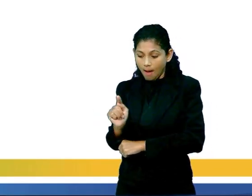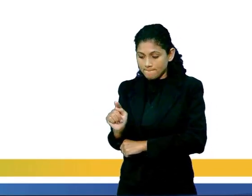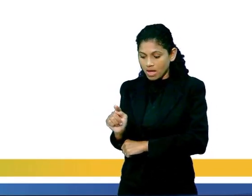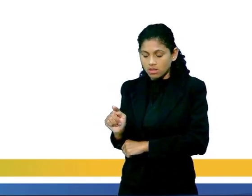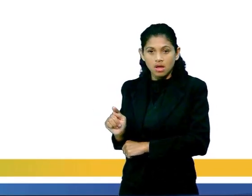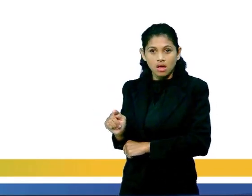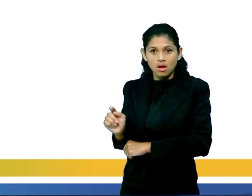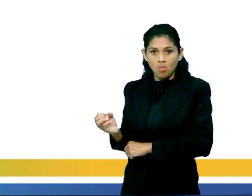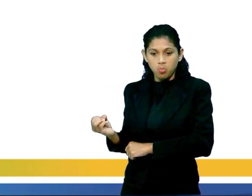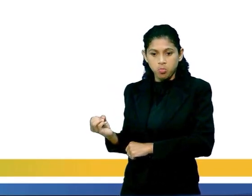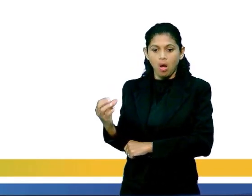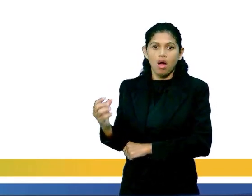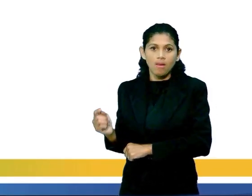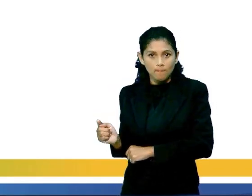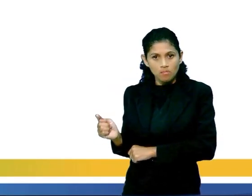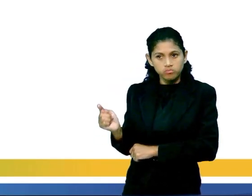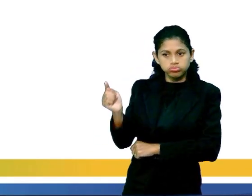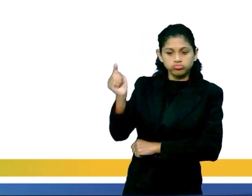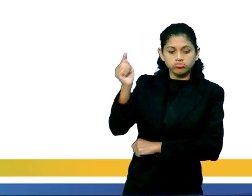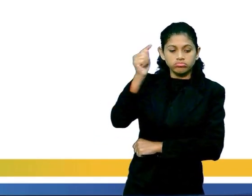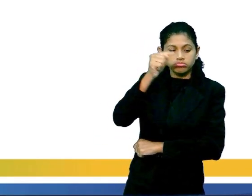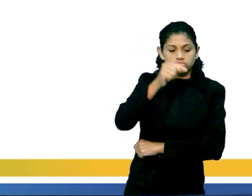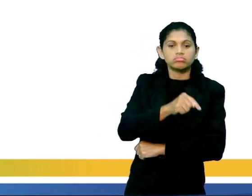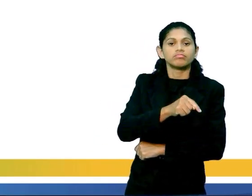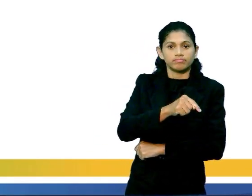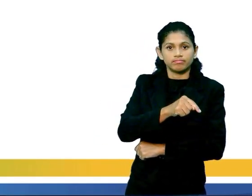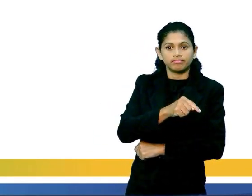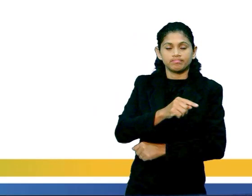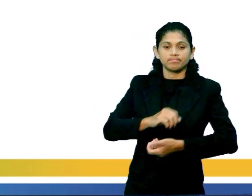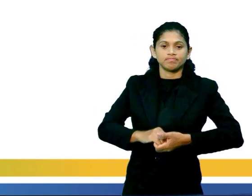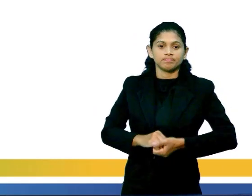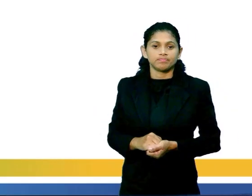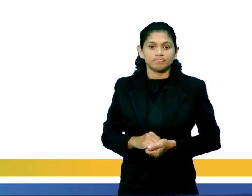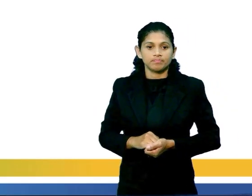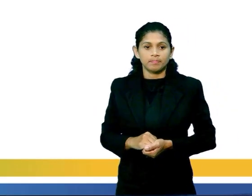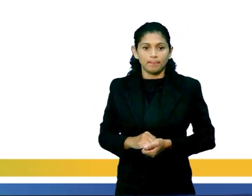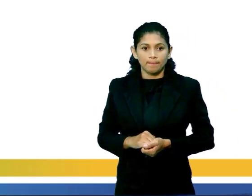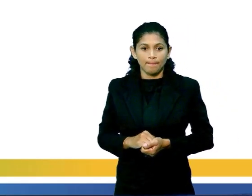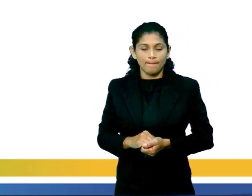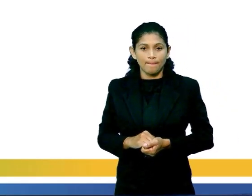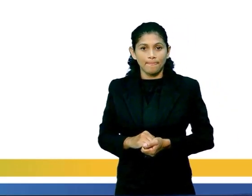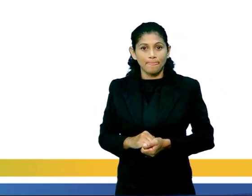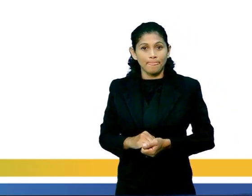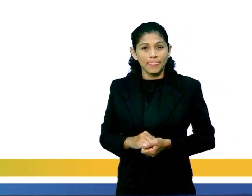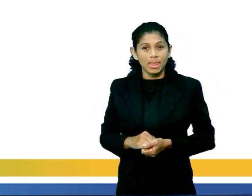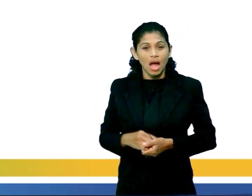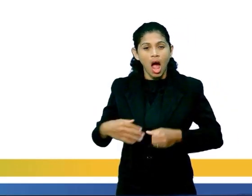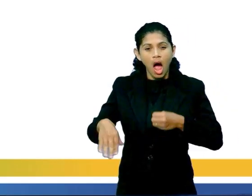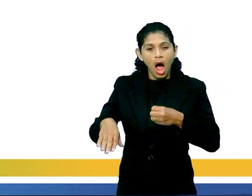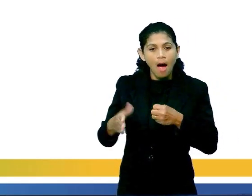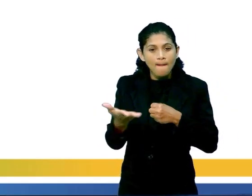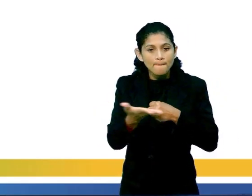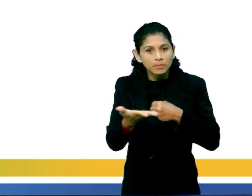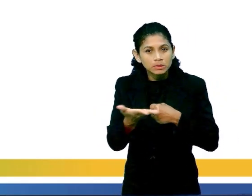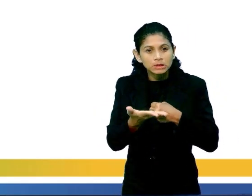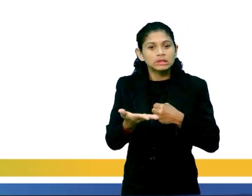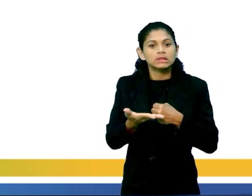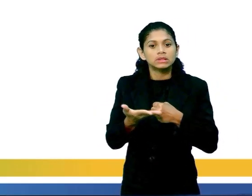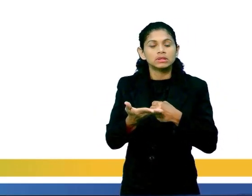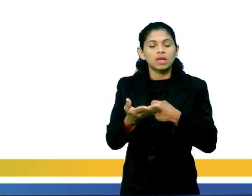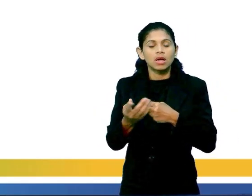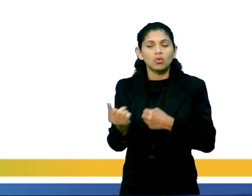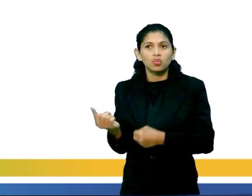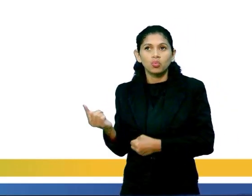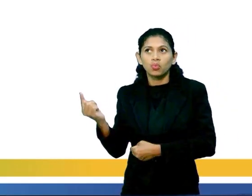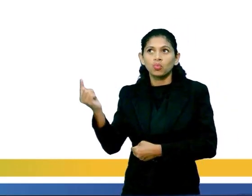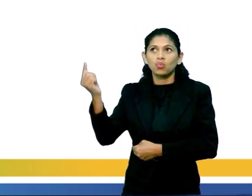quando ele dispara a bola. Na metade do percurso, ela atinge a sua altura máxima,